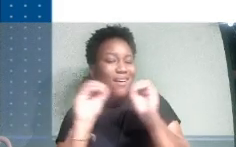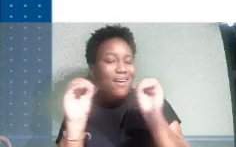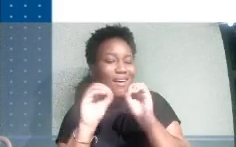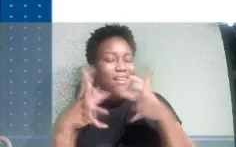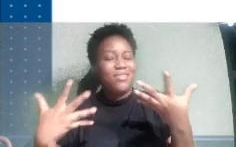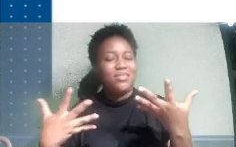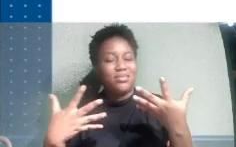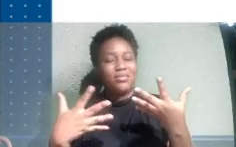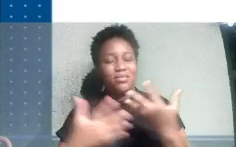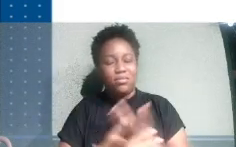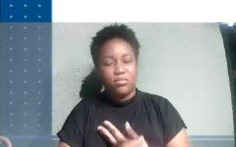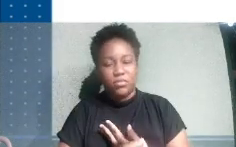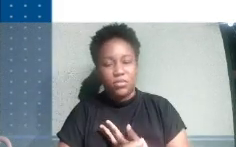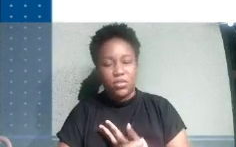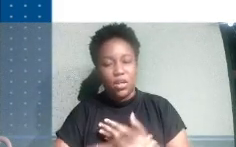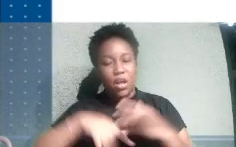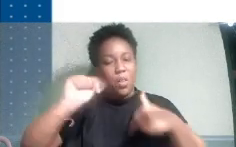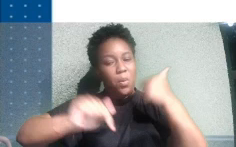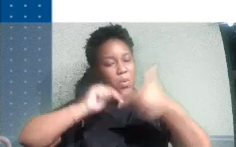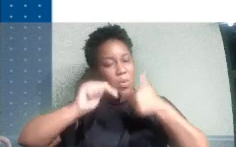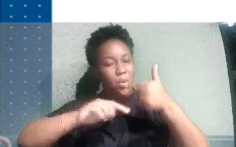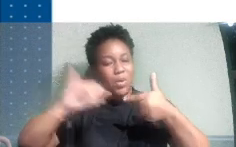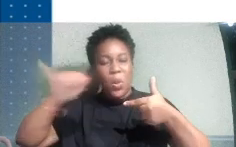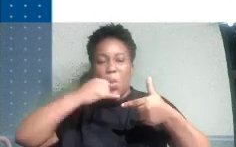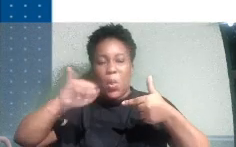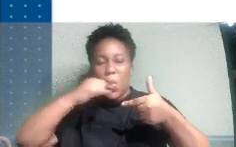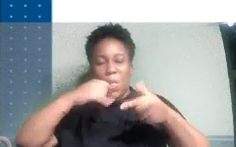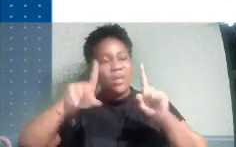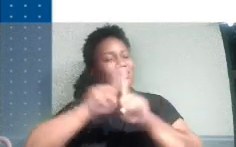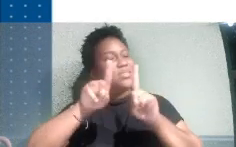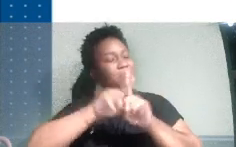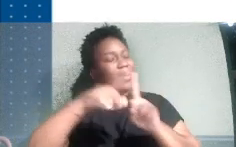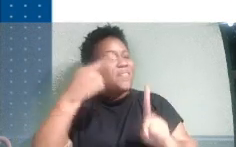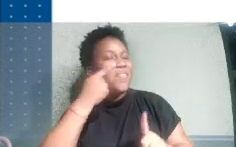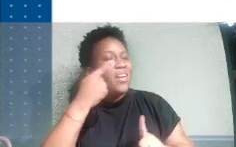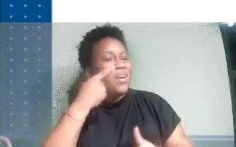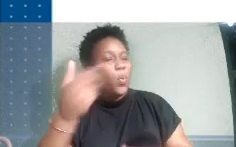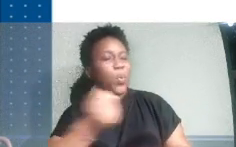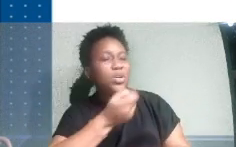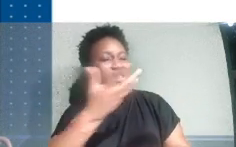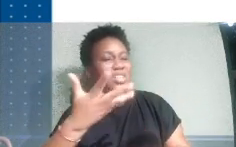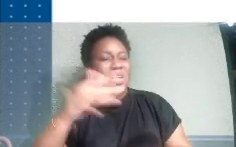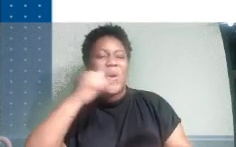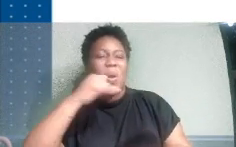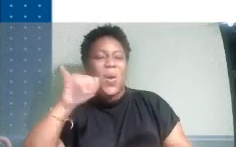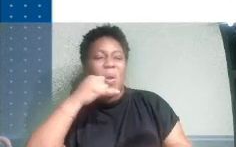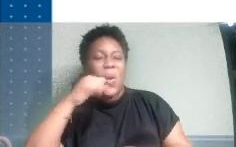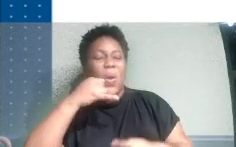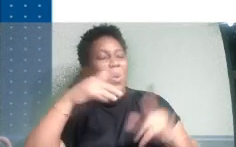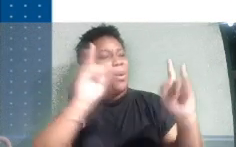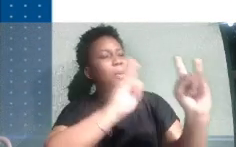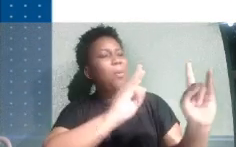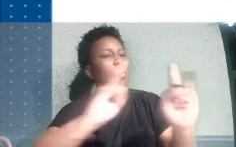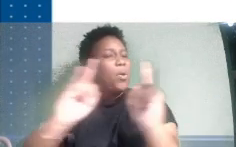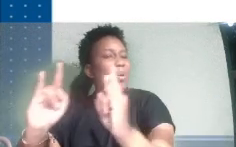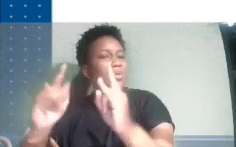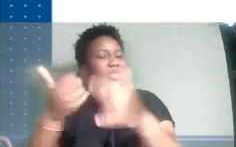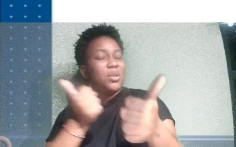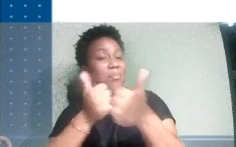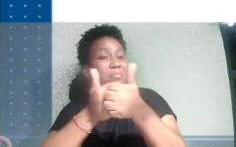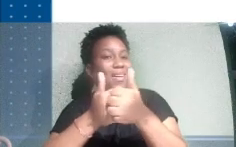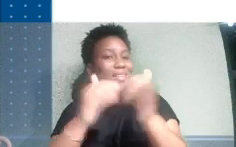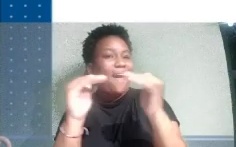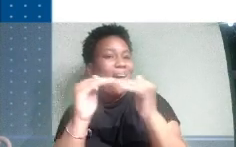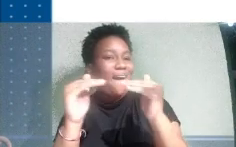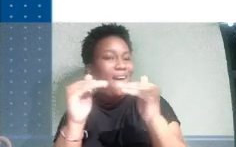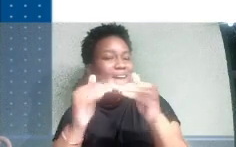Instala um ramal de serviço e um medidor de energia elétrica. Geralmente é aquele poste que fica ali na frente da residência, tá? Feita